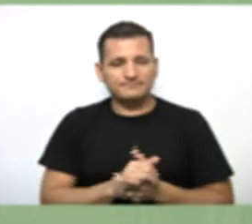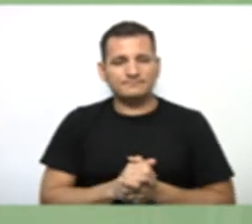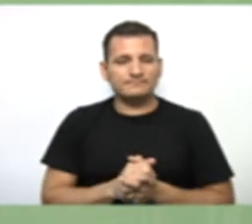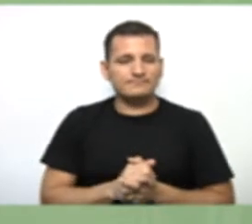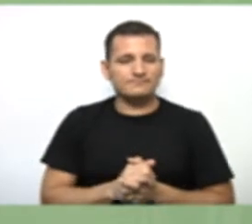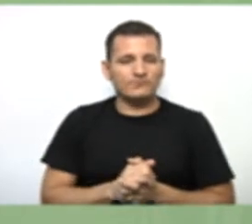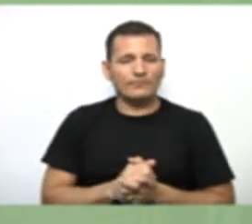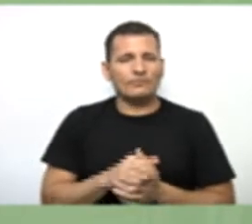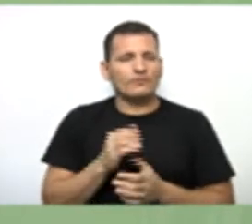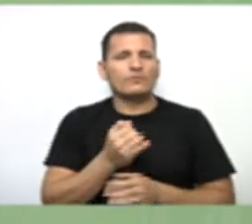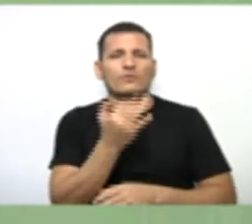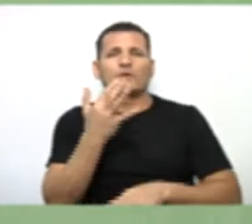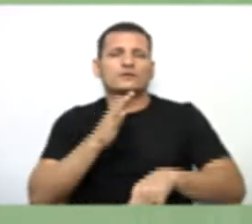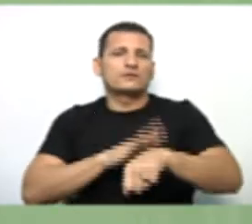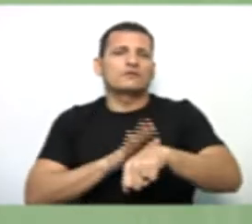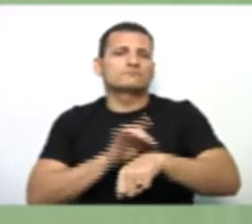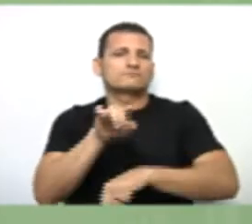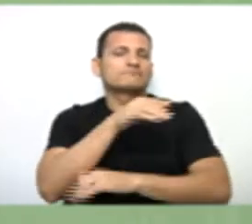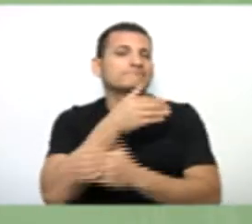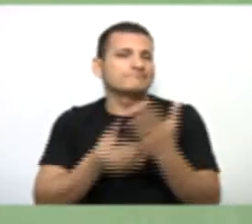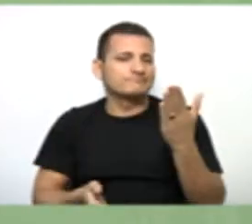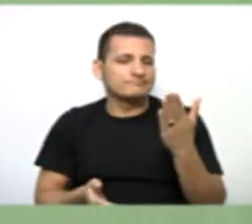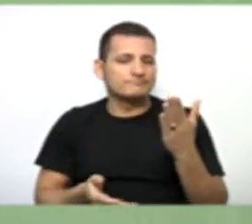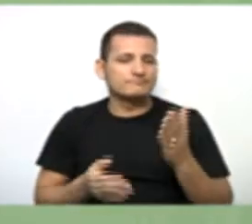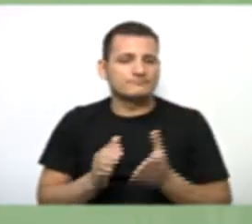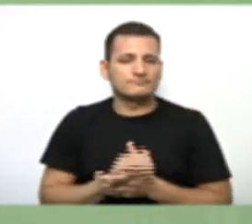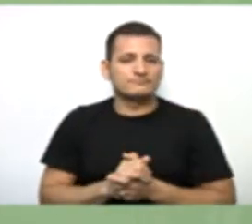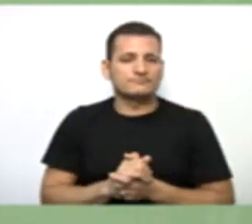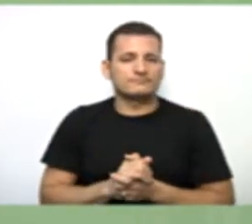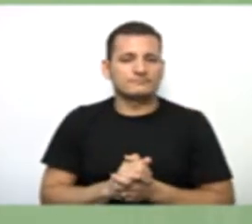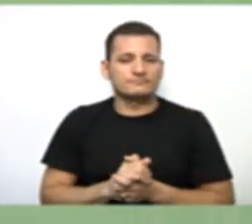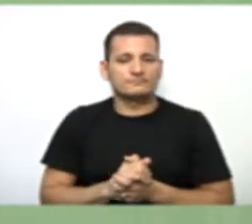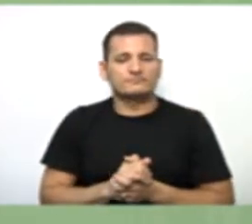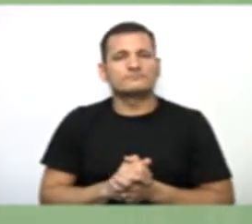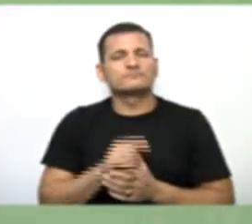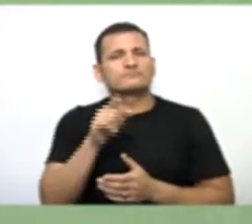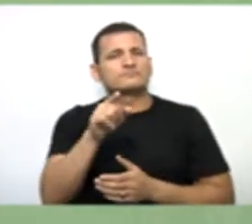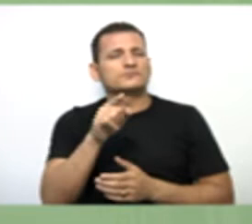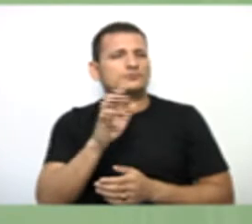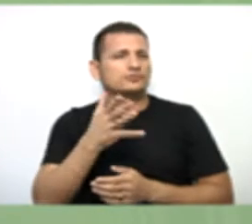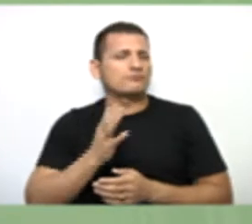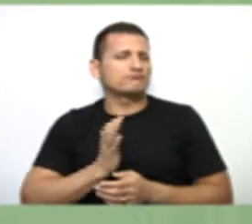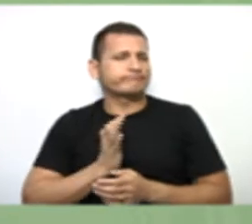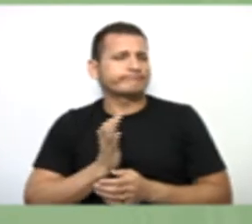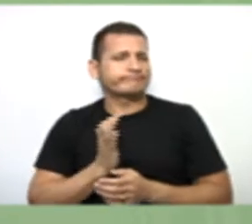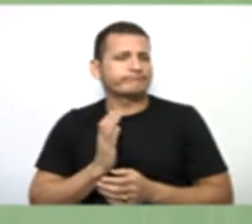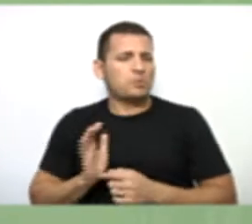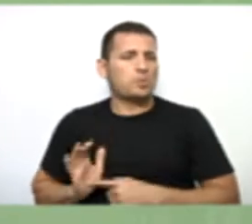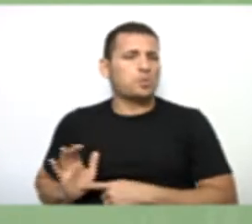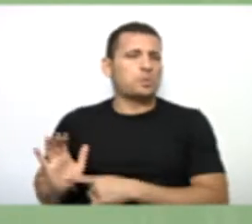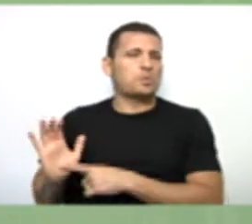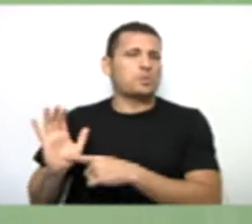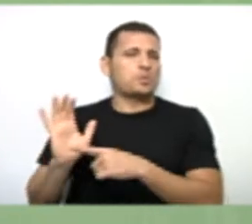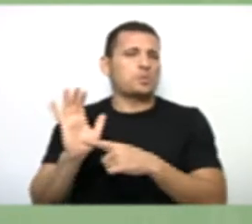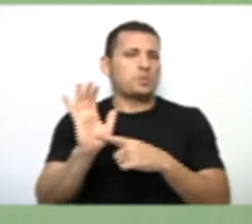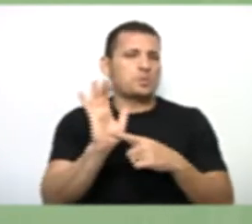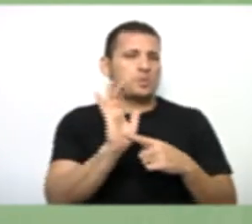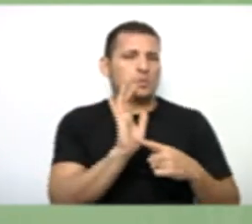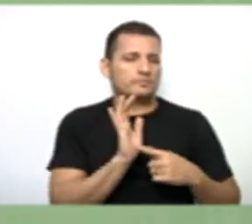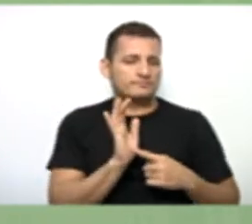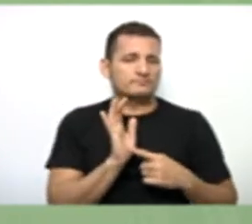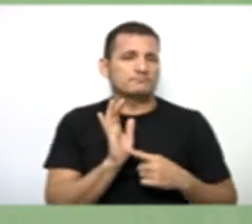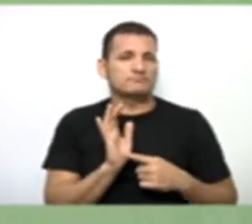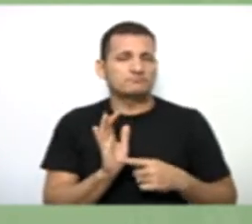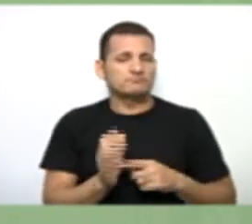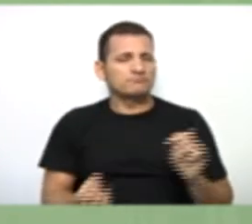tempo você já tem perdido? Que fortuna incalculável você já esbanjou, não é?